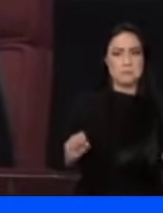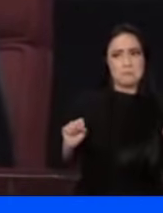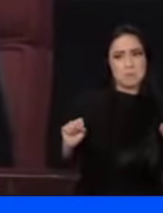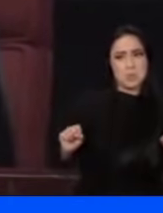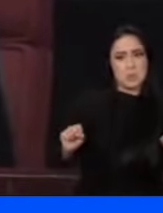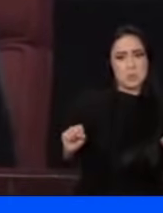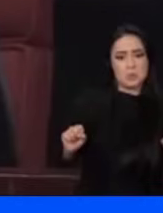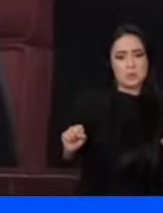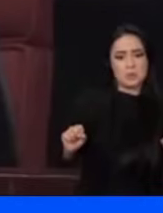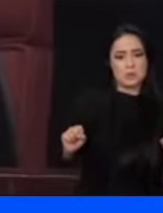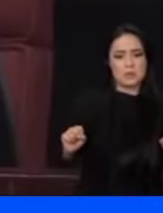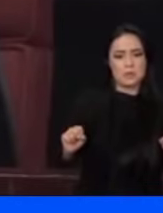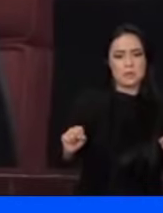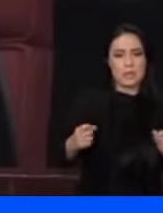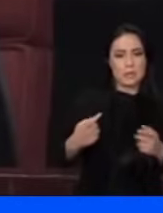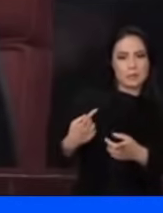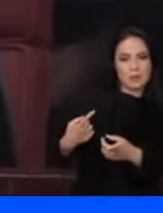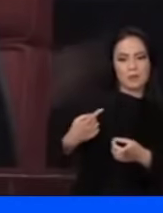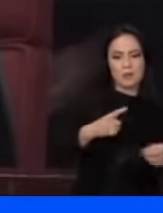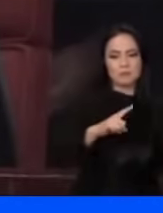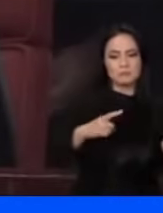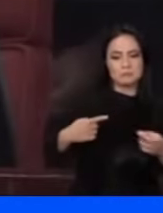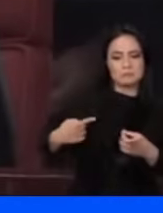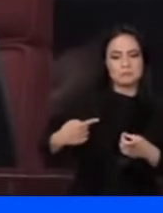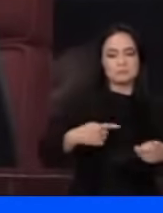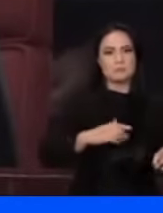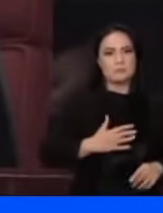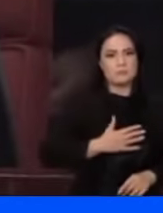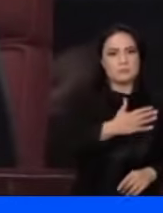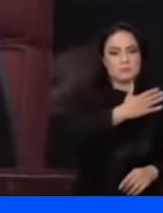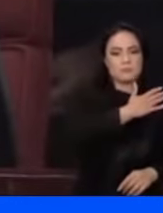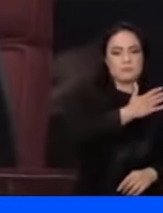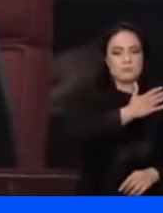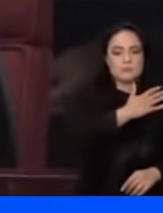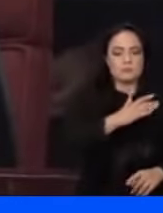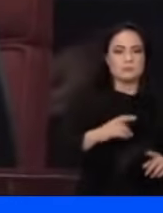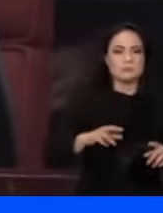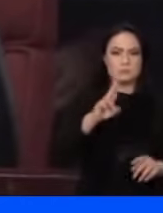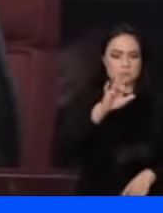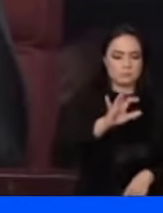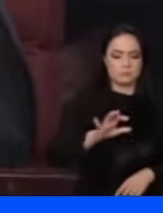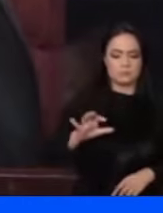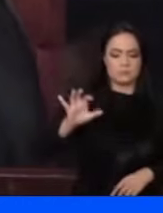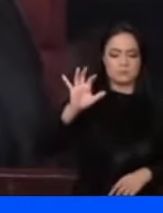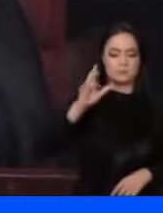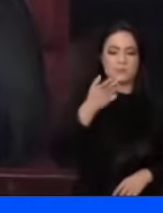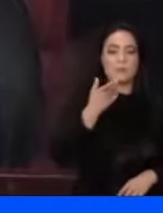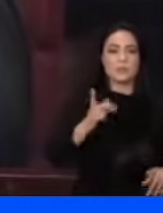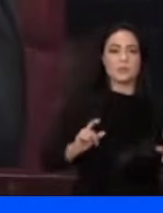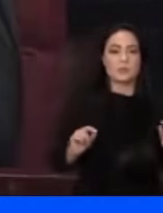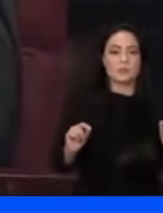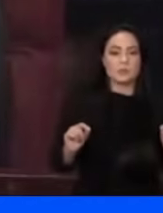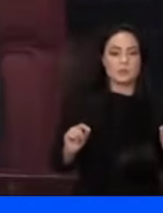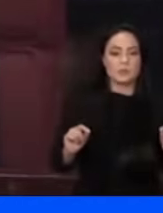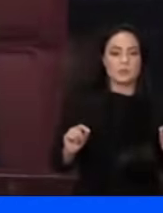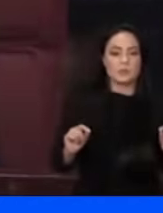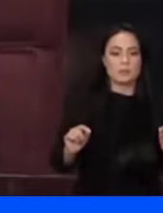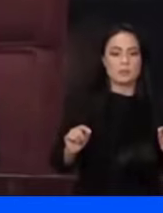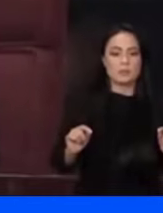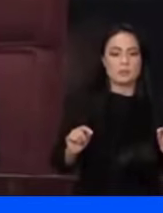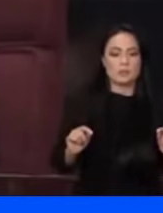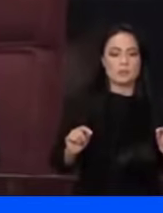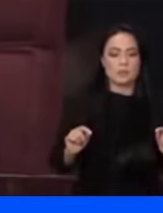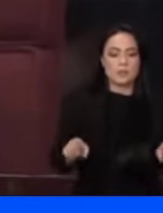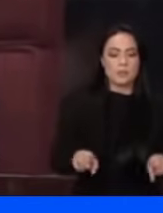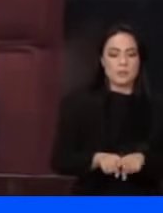pudesse atacar generais, comandantes de região, dizendo que, e